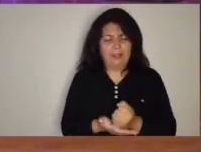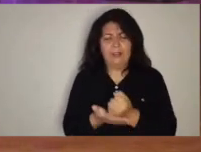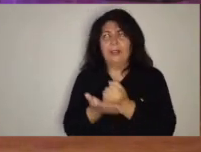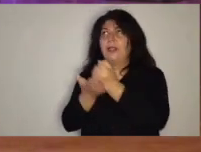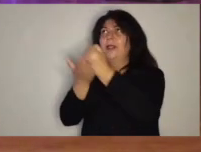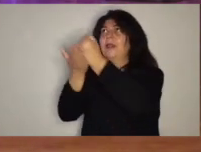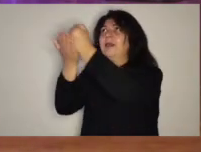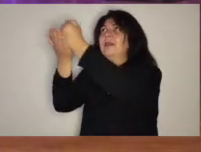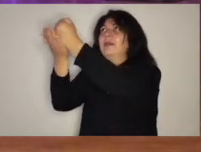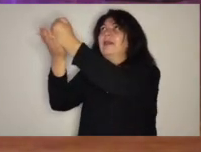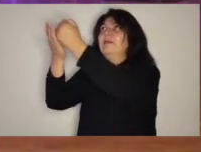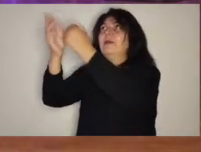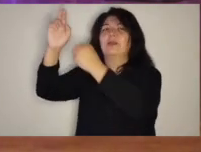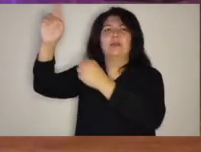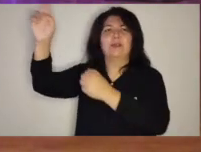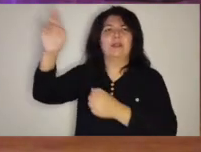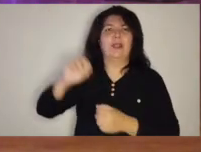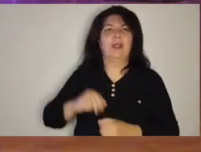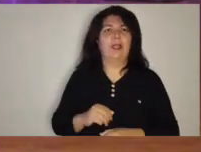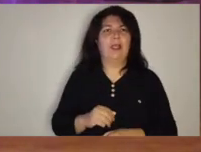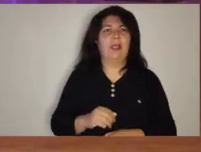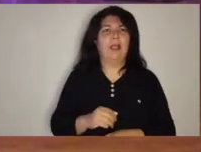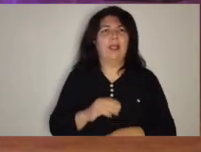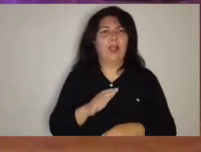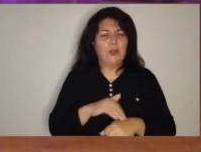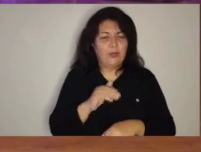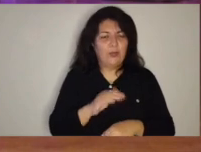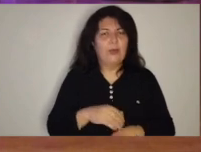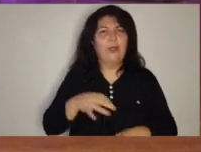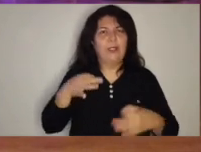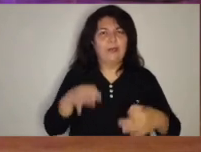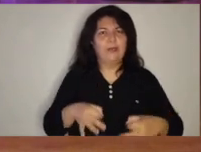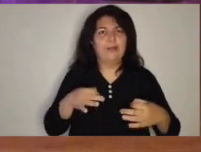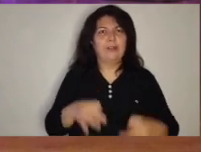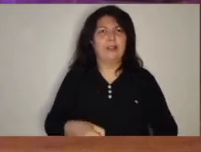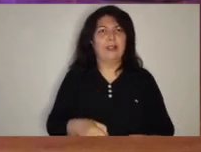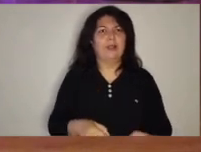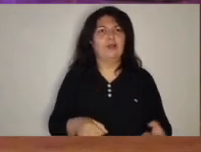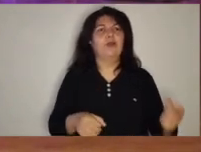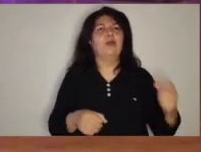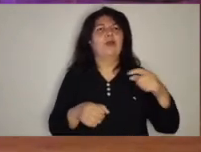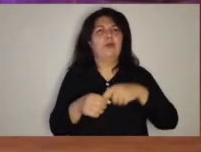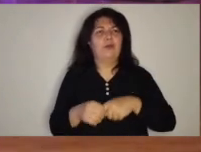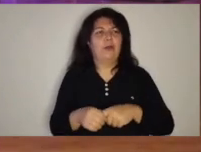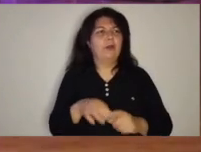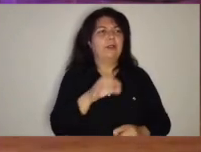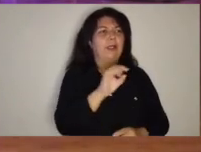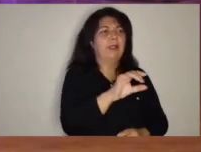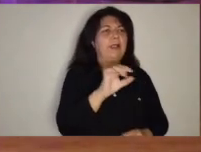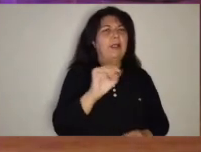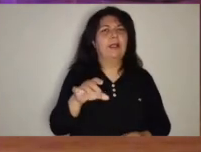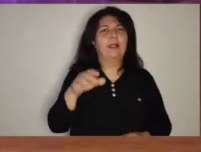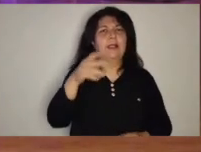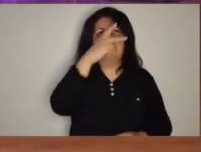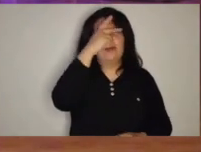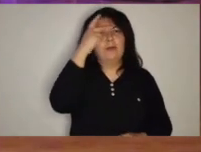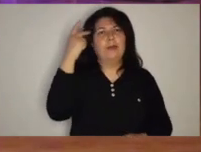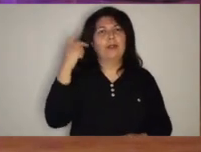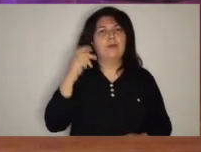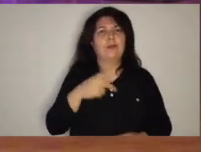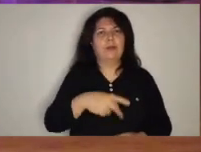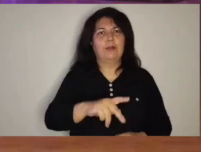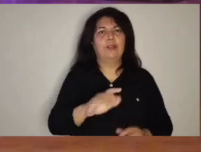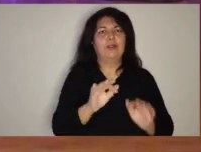juízo é o Espírito Santo de Deus. Então ore, entrega nas mãos do Senhor e Deus, no momento certo,